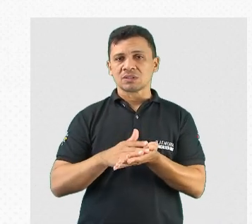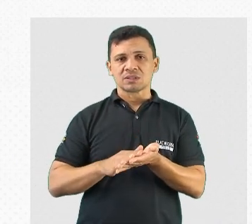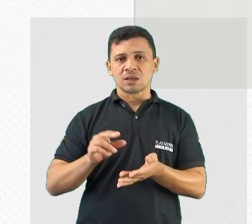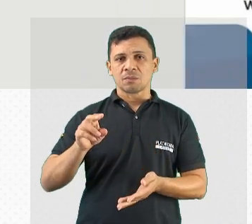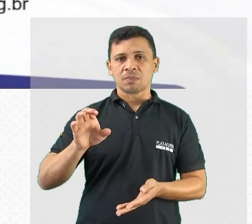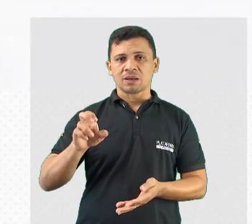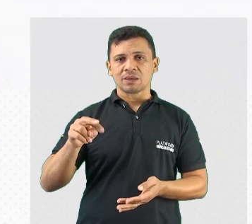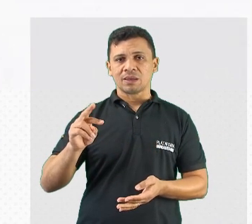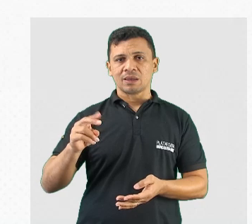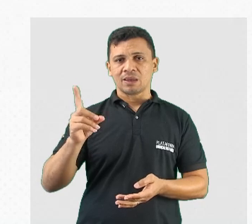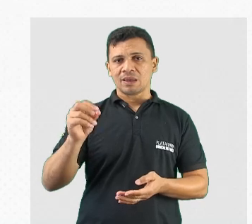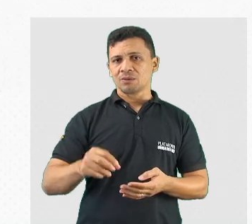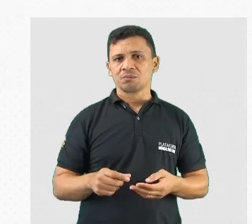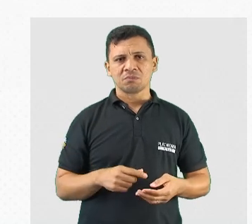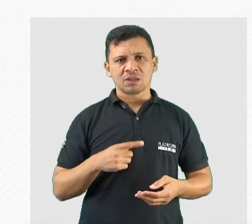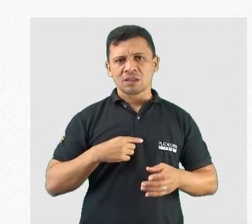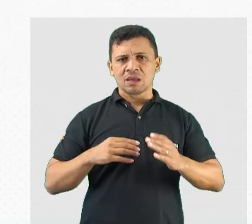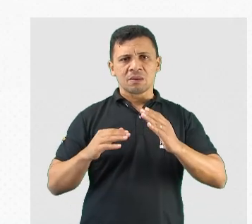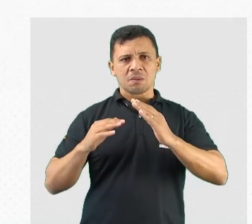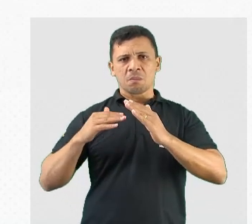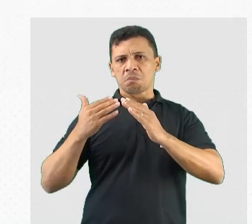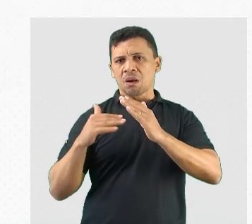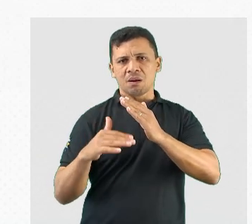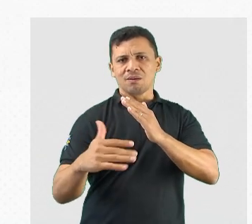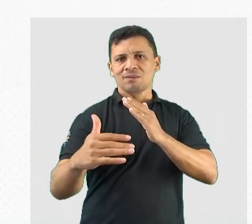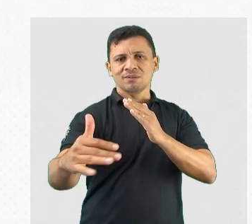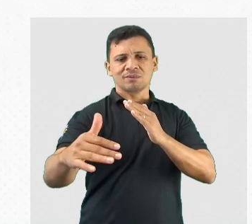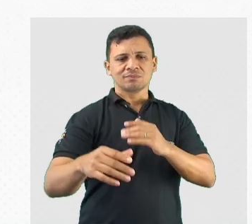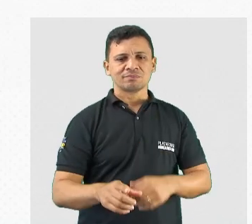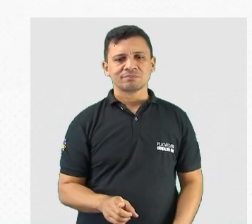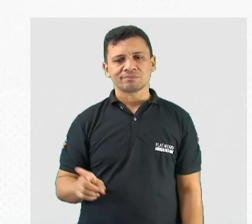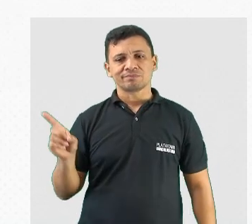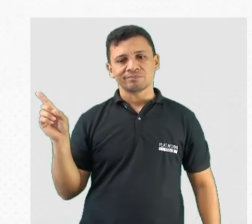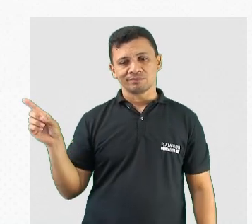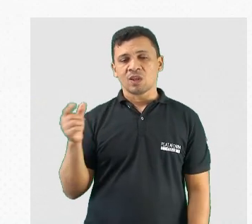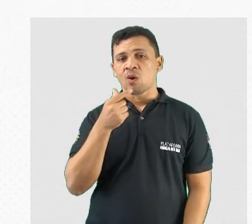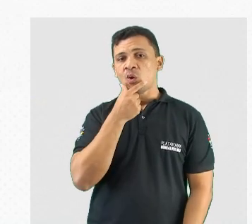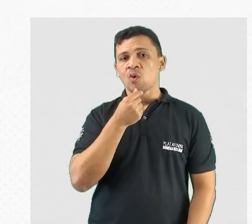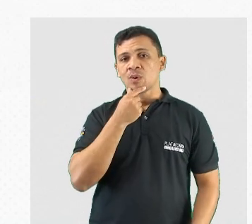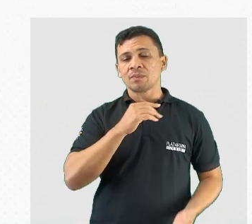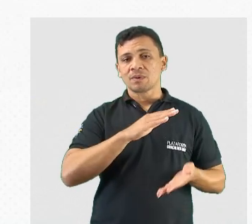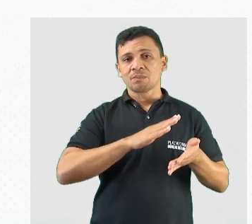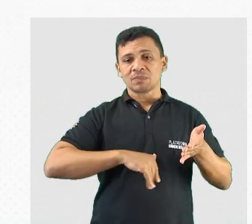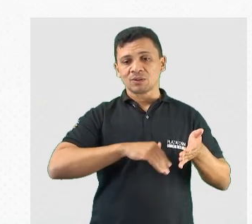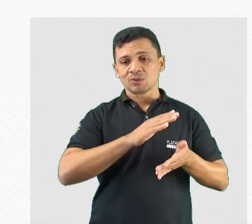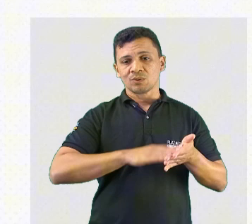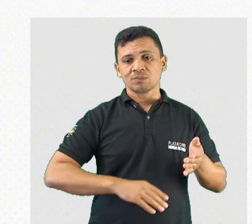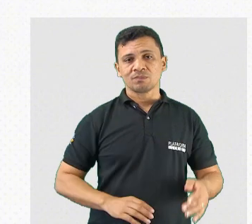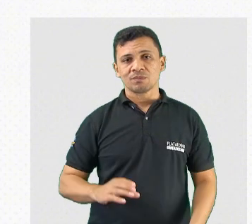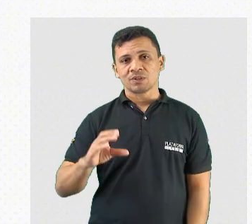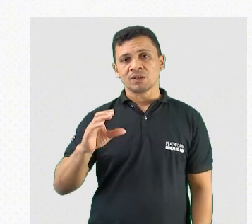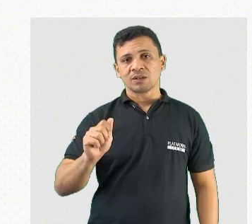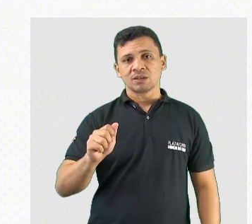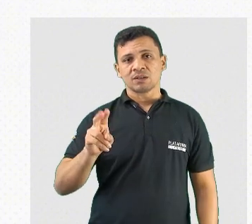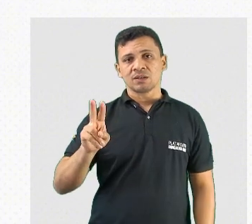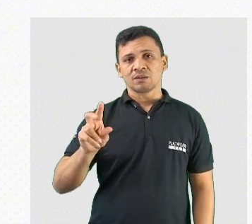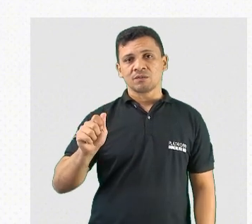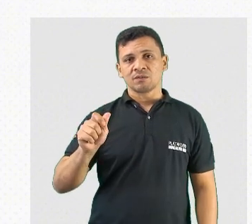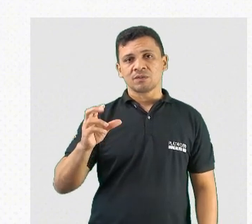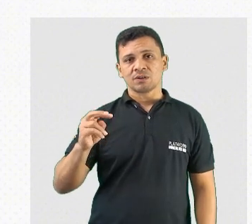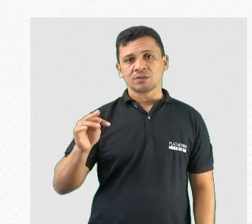outras coisas. De Cavalcante, um pintor da Semana de Arte Moderna, representa as pessoas pretas que ele